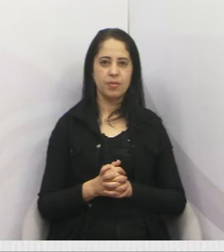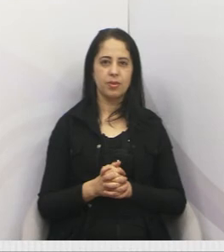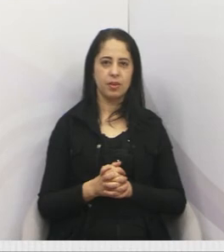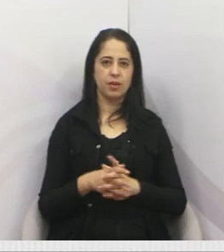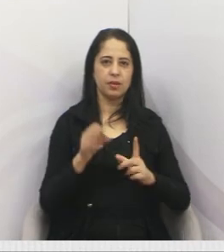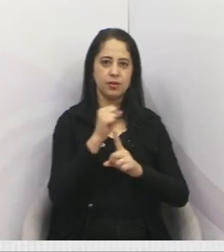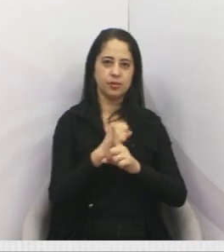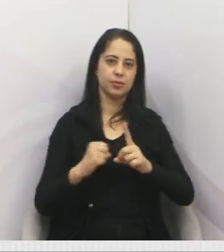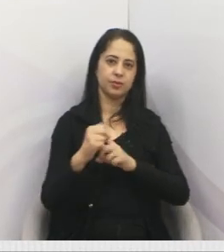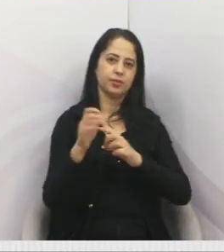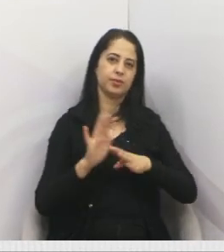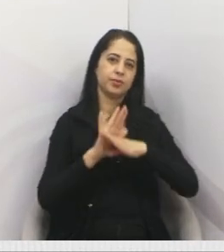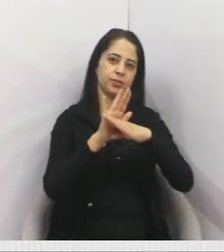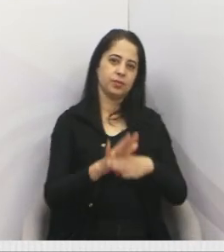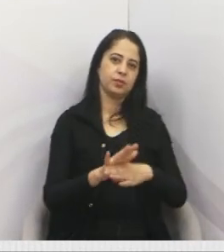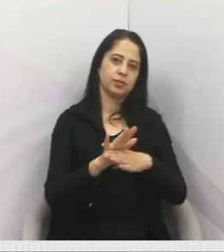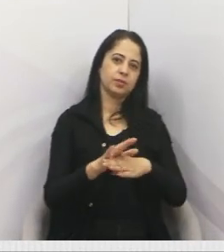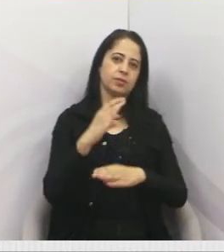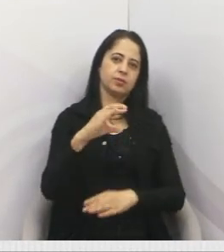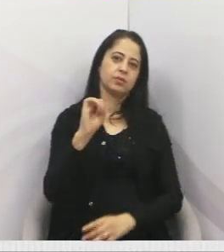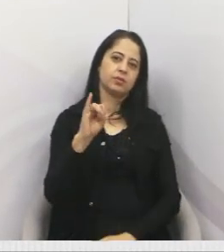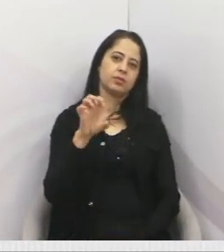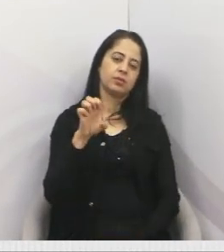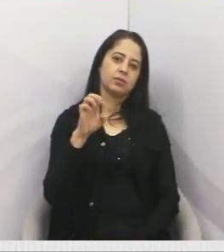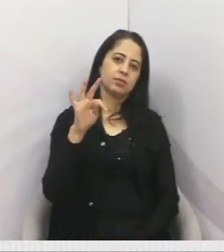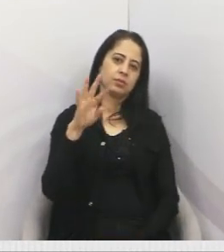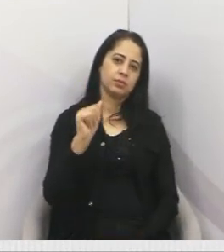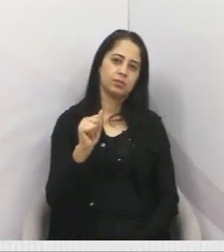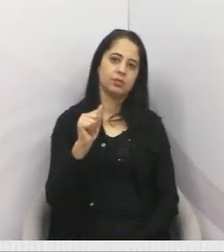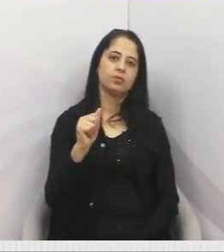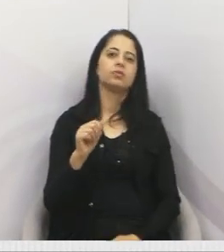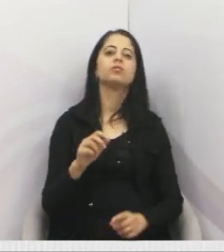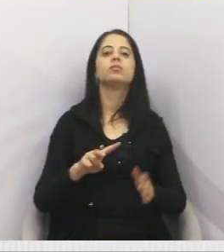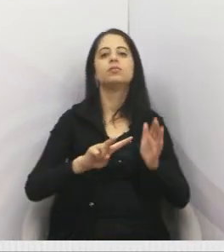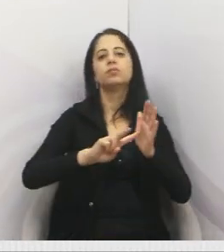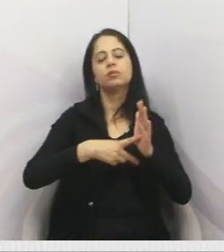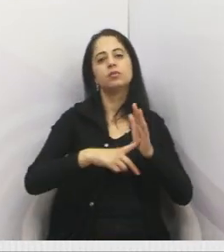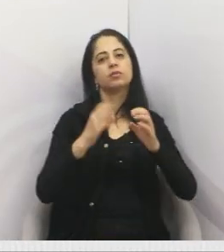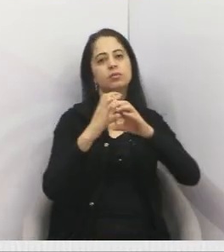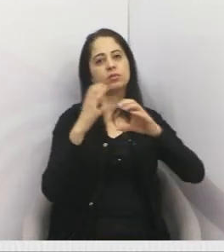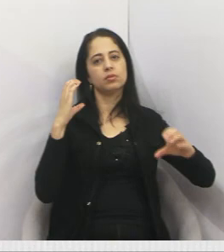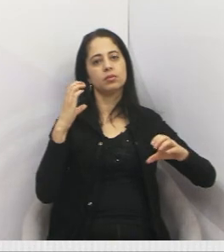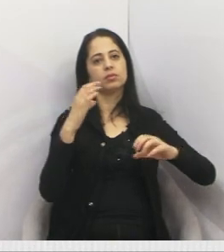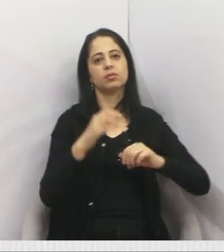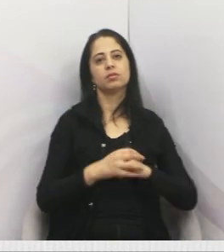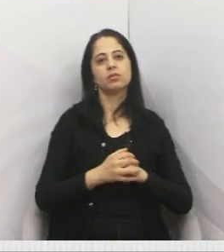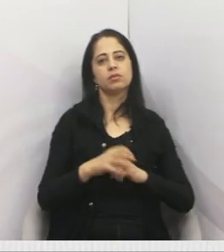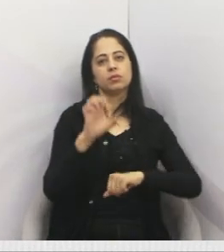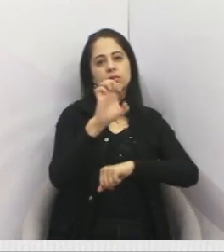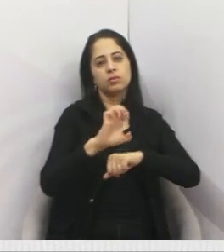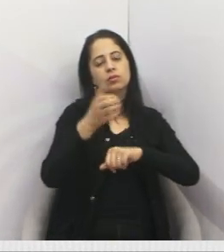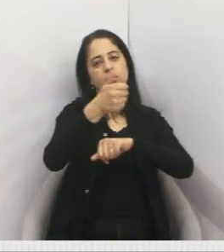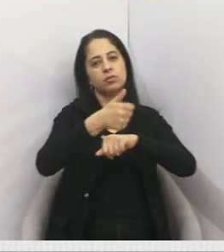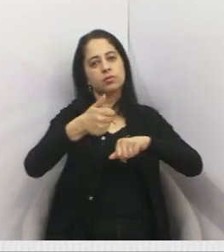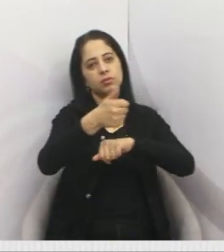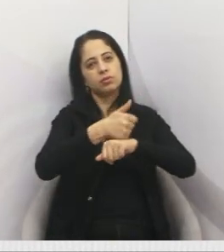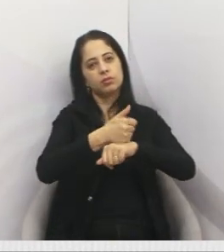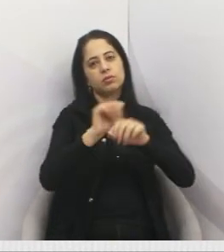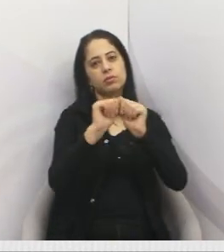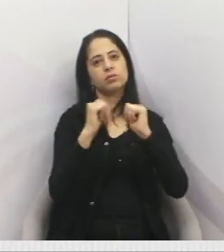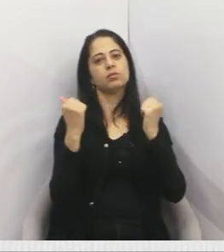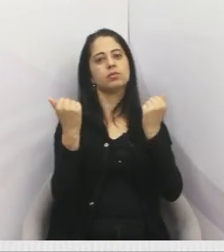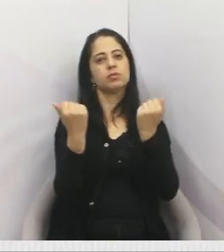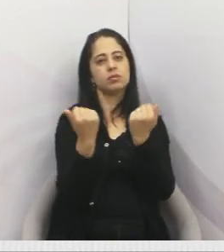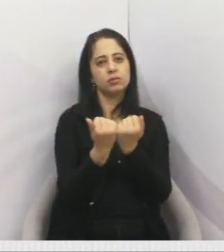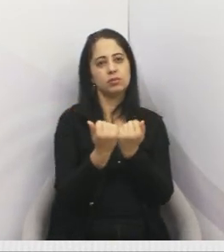Movimentos populares, moradores do Jardim Siesta, entidades de classe sindical, Sindicato dos Engenheiros, empresas ou entidades profissionais,